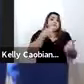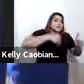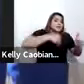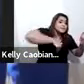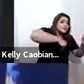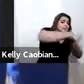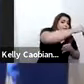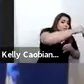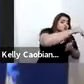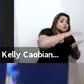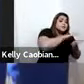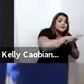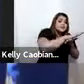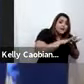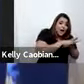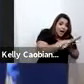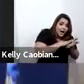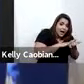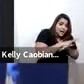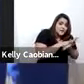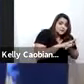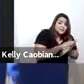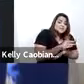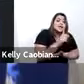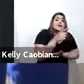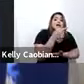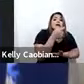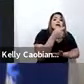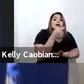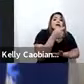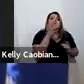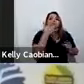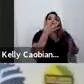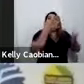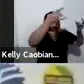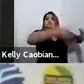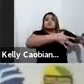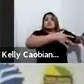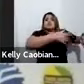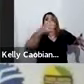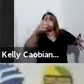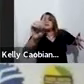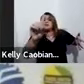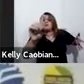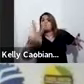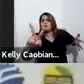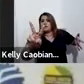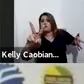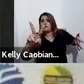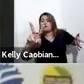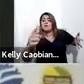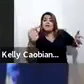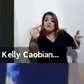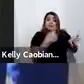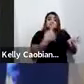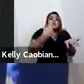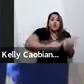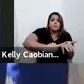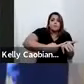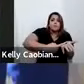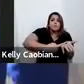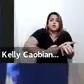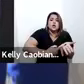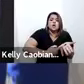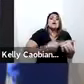de demissão, nem voluntária, não estou nem falando de demissão, Sim. mas se comprometia a não fazer um programa de demissão